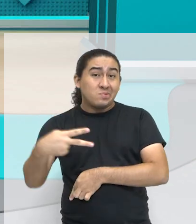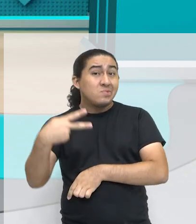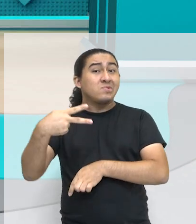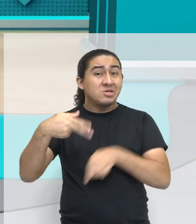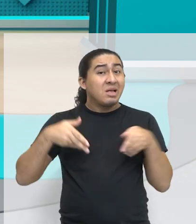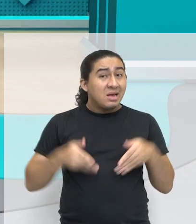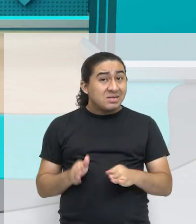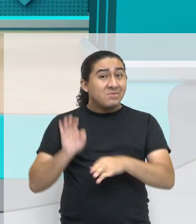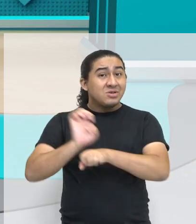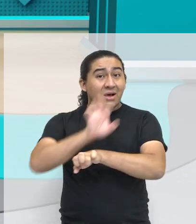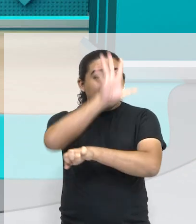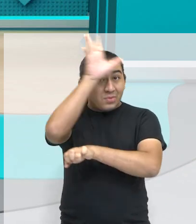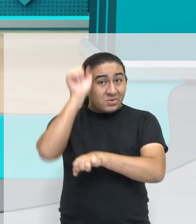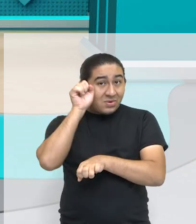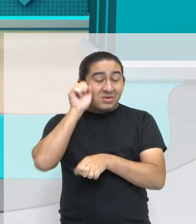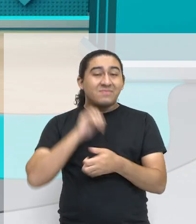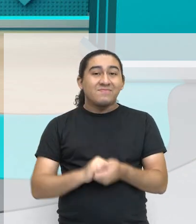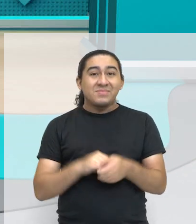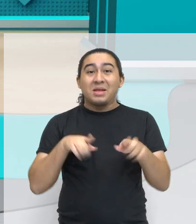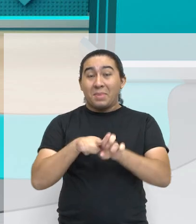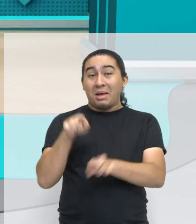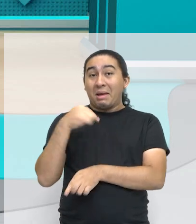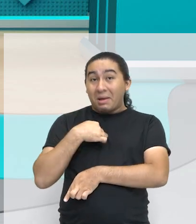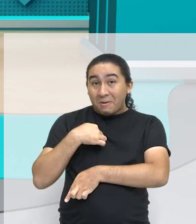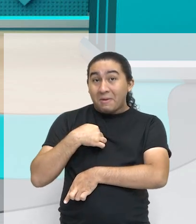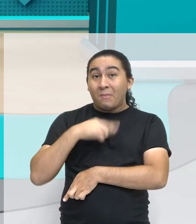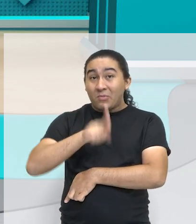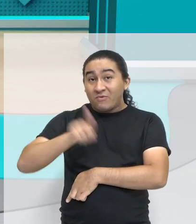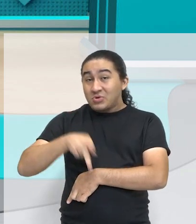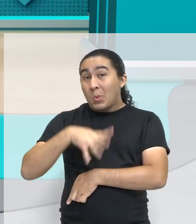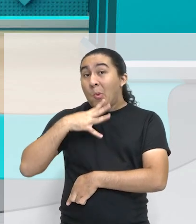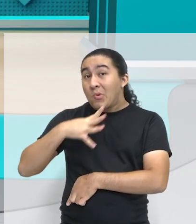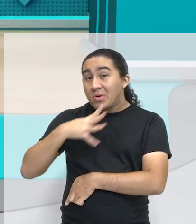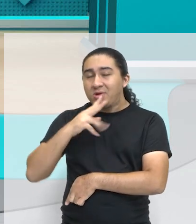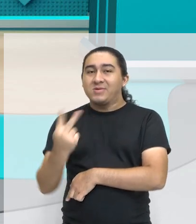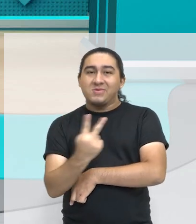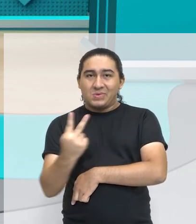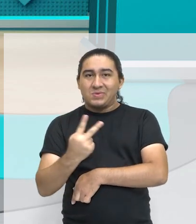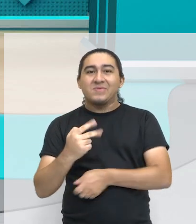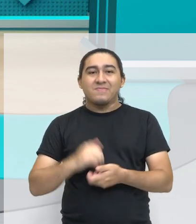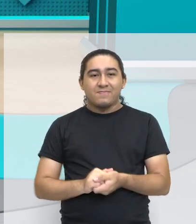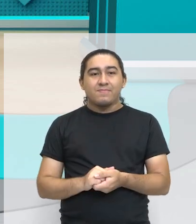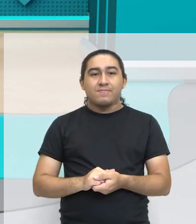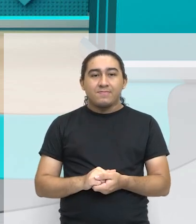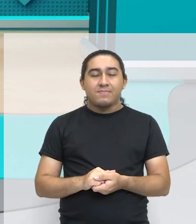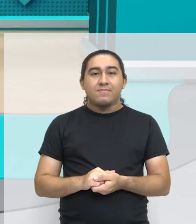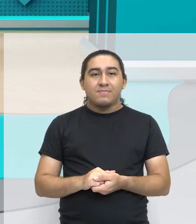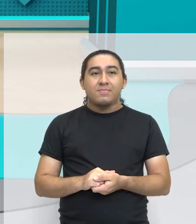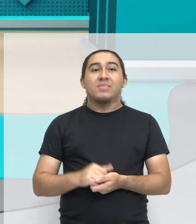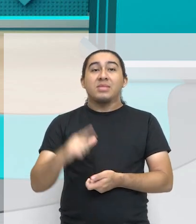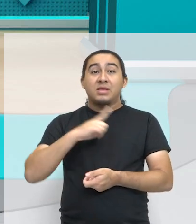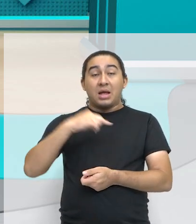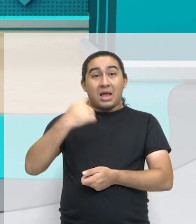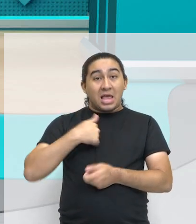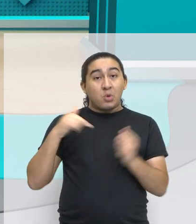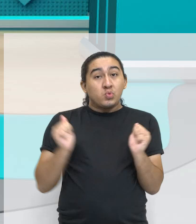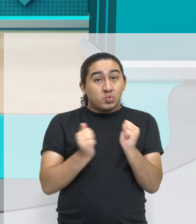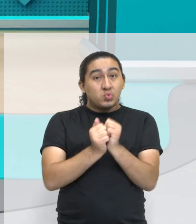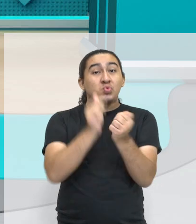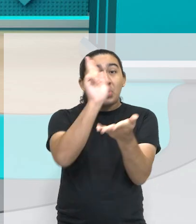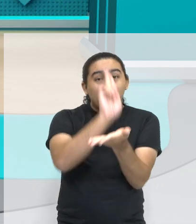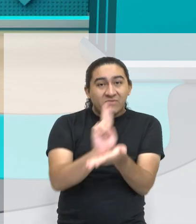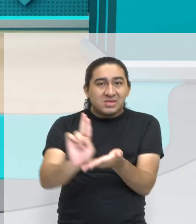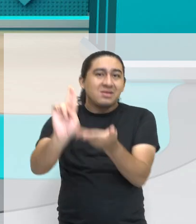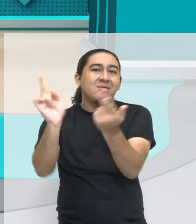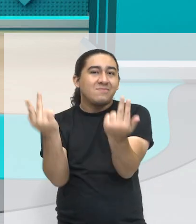amazonenses. E, por incrível que pareça, eu conheço esses 2 amazonenses, né? Eles cursaram, né, a mesma universidade que